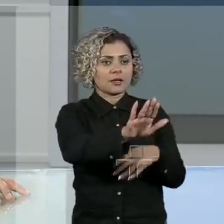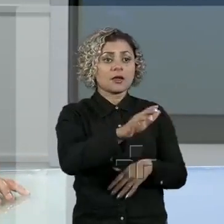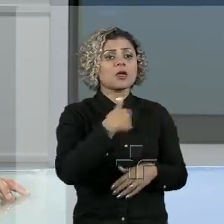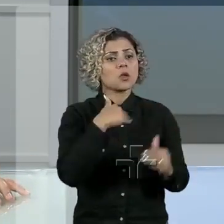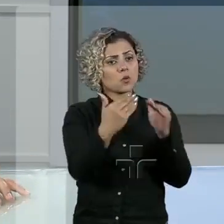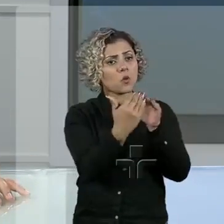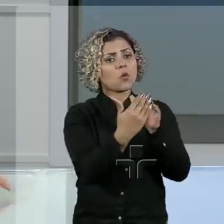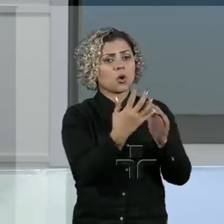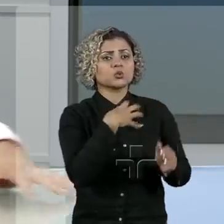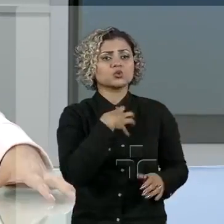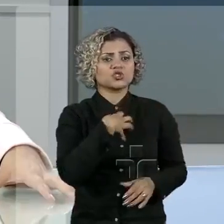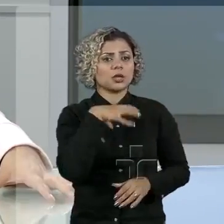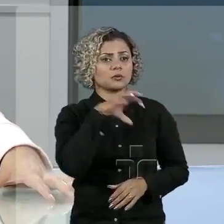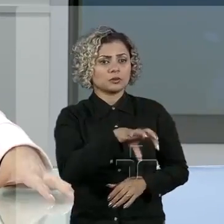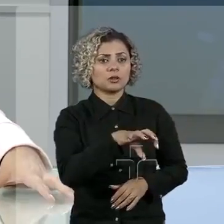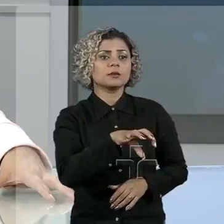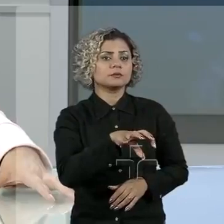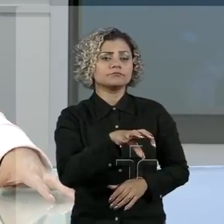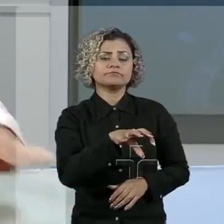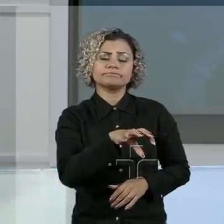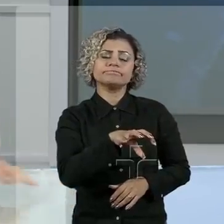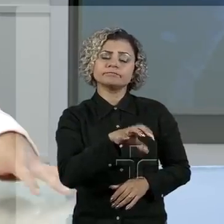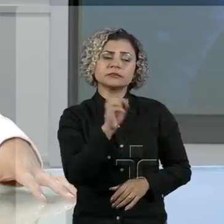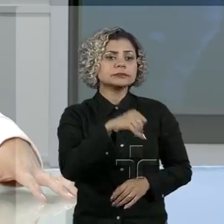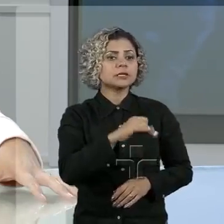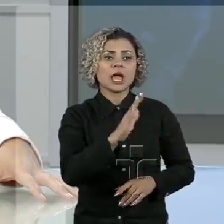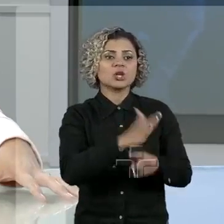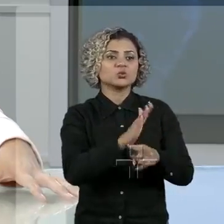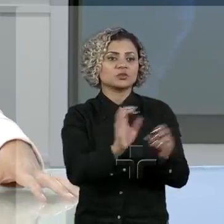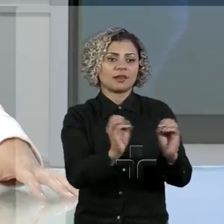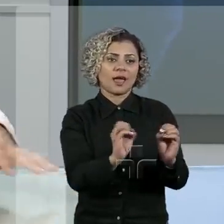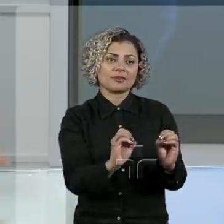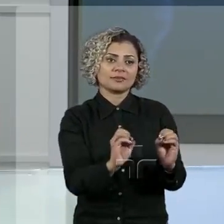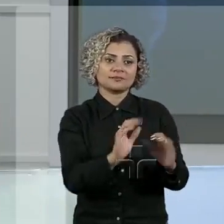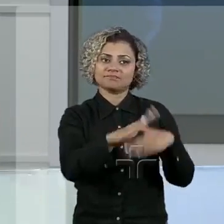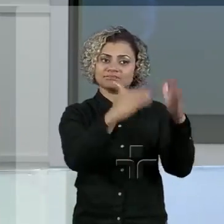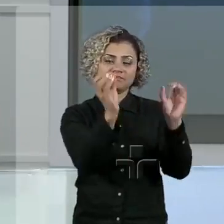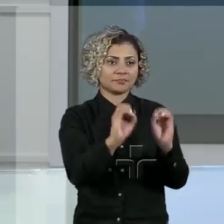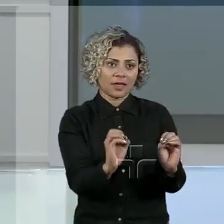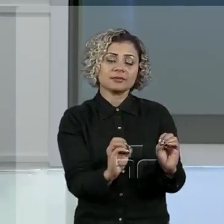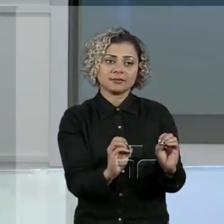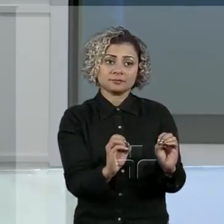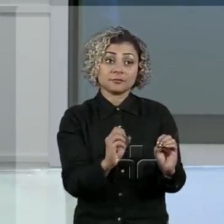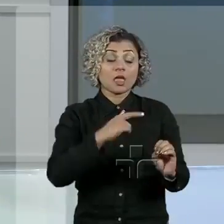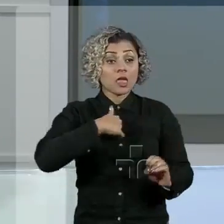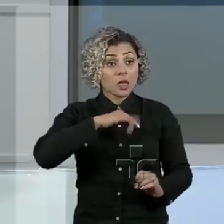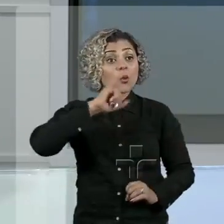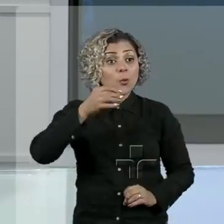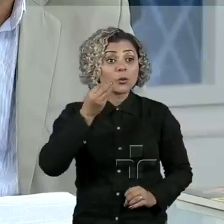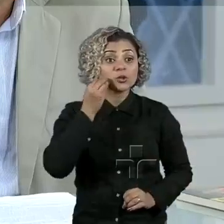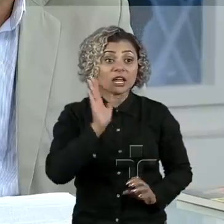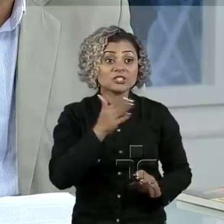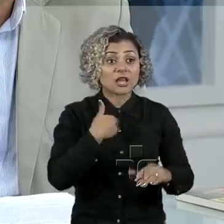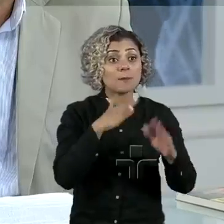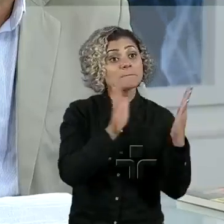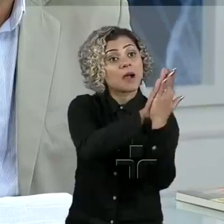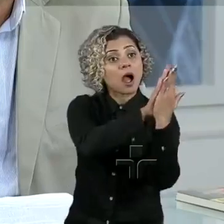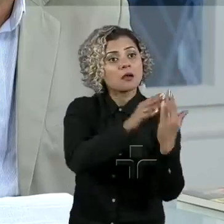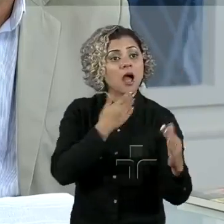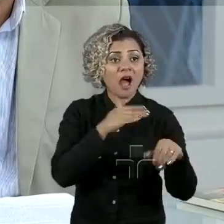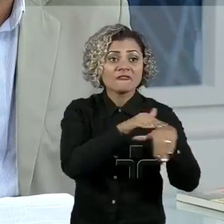do estilo. Não constrói, tá? Não constrói. E eu já tive a oportunidade de dizer isso a ele,